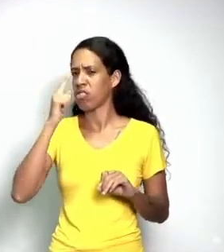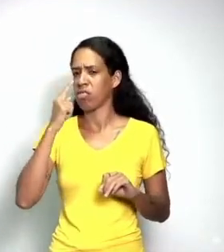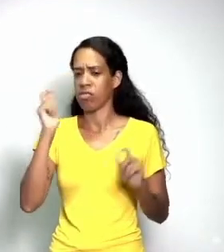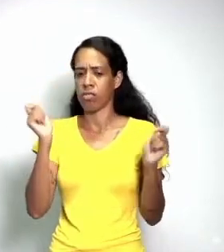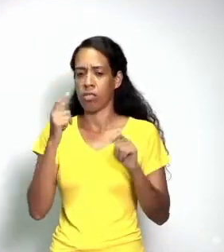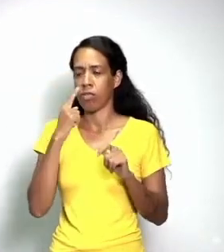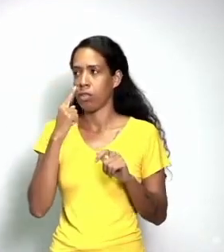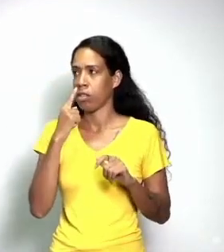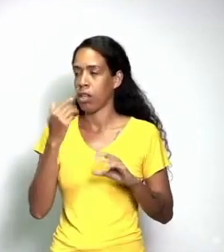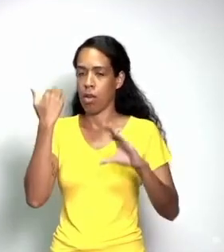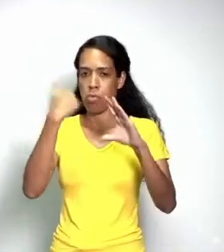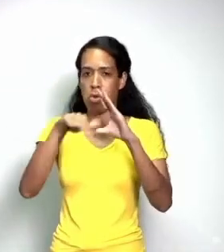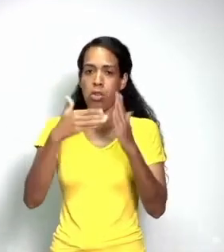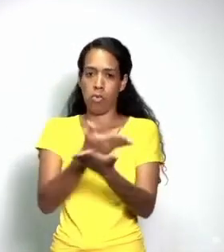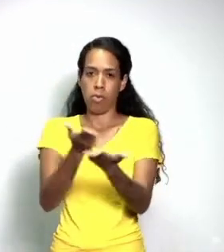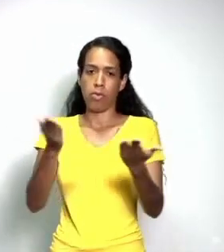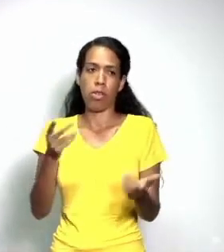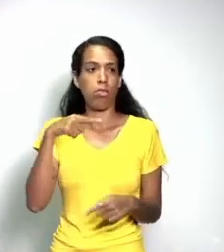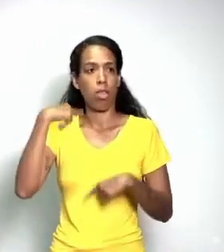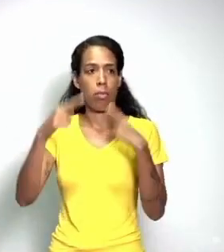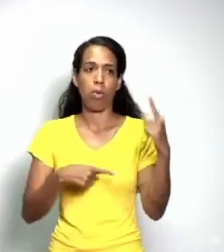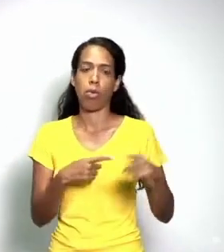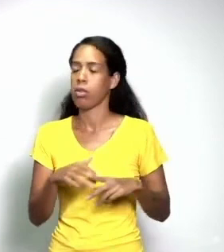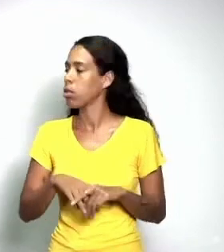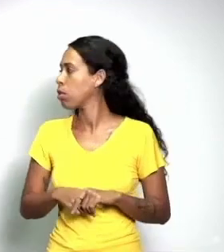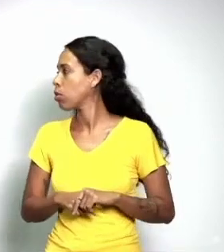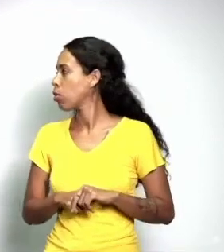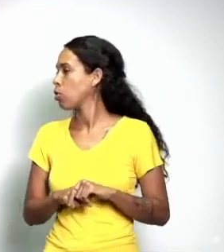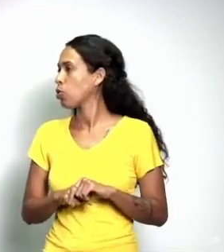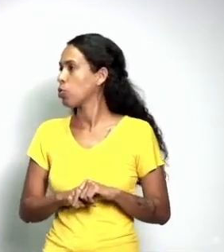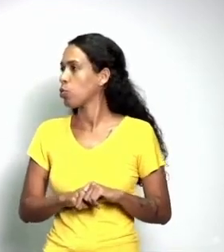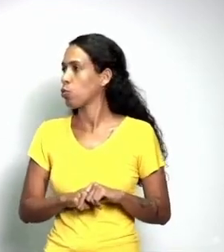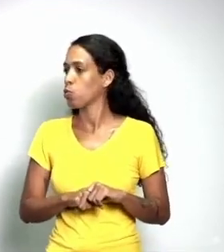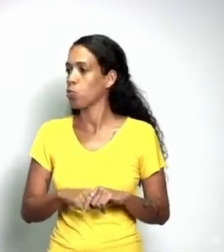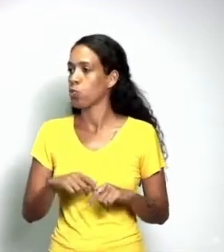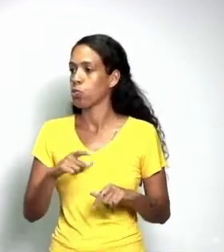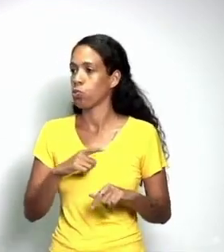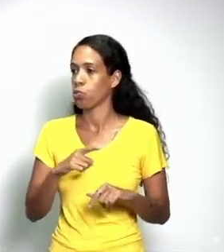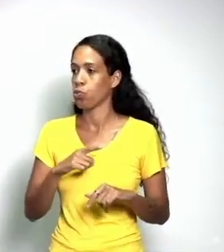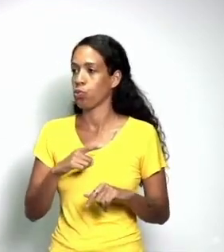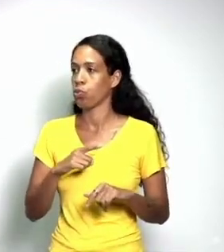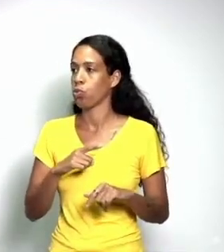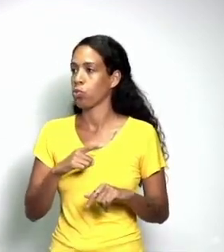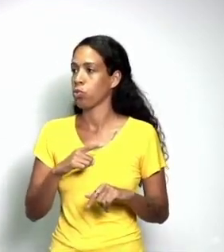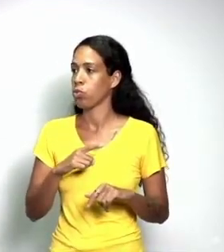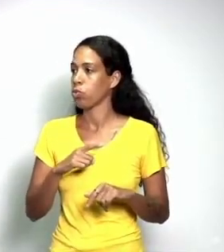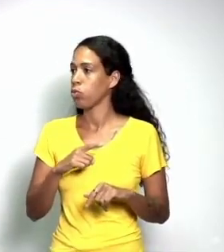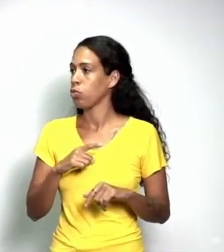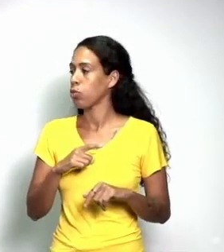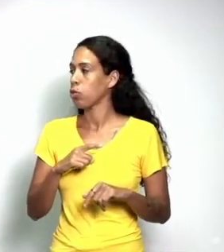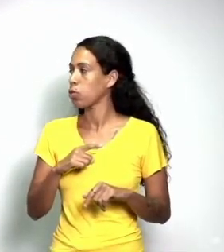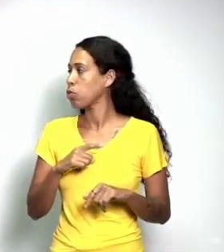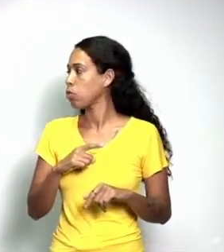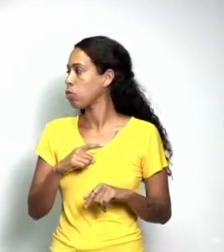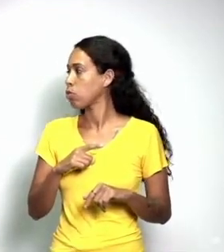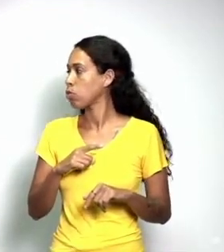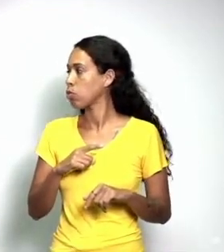eu mando isso aqui para vocês depois. A gente tem algumas tags. Essas tags são pensando